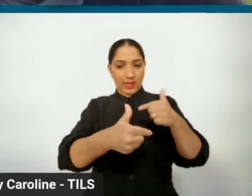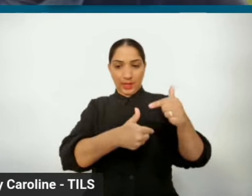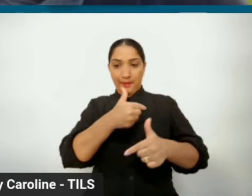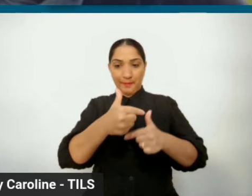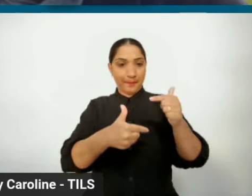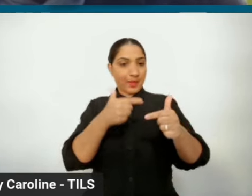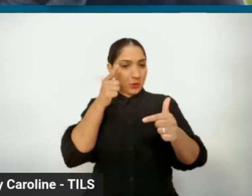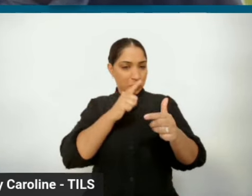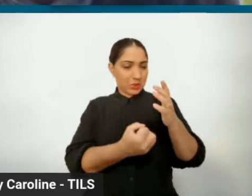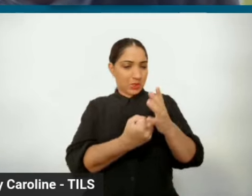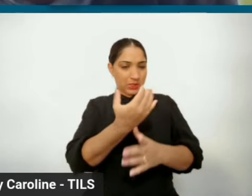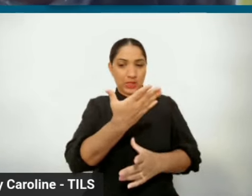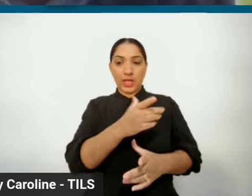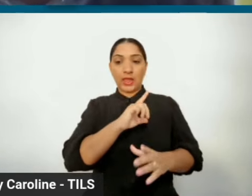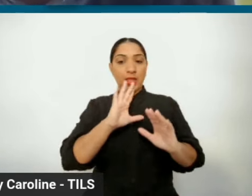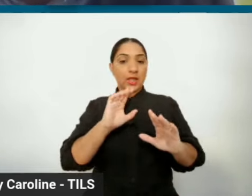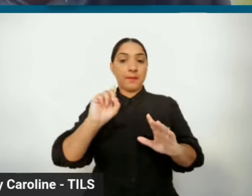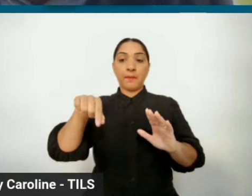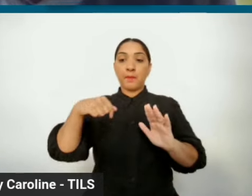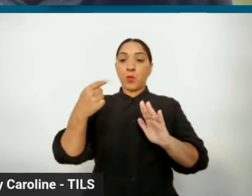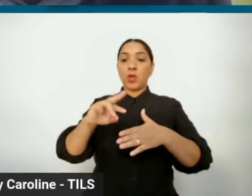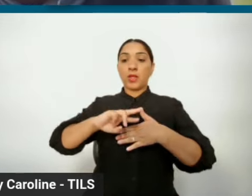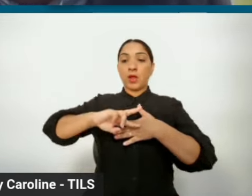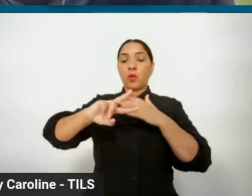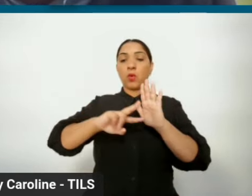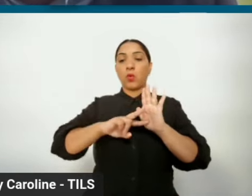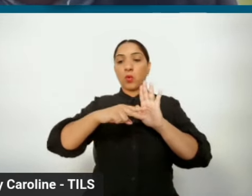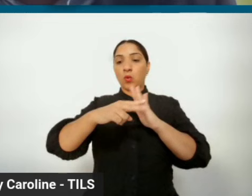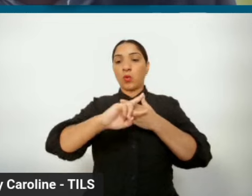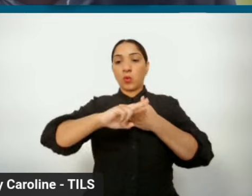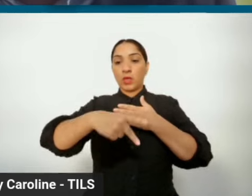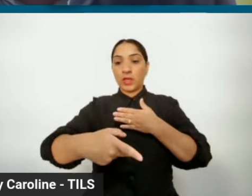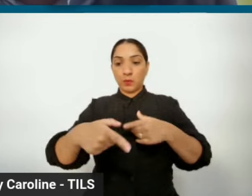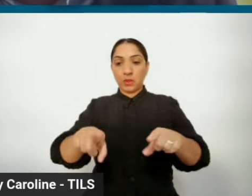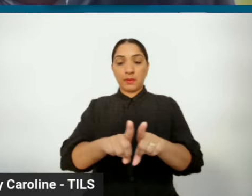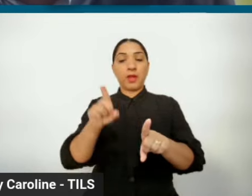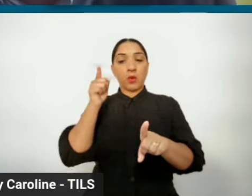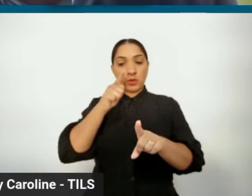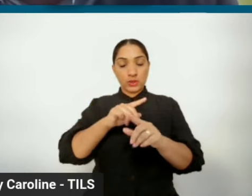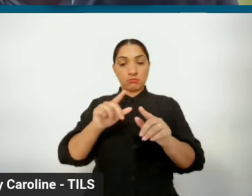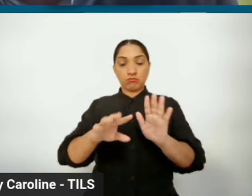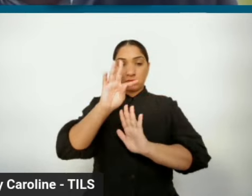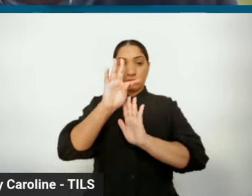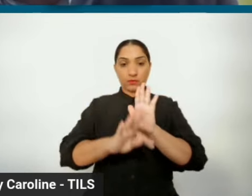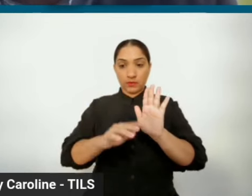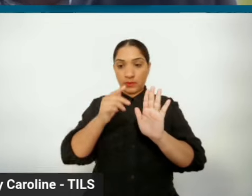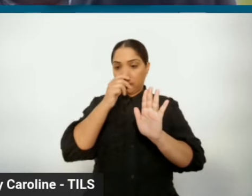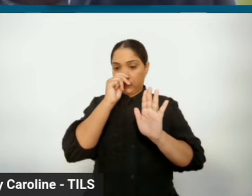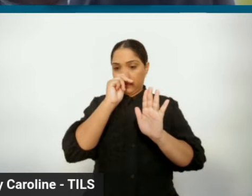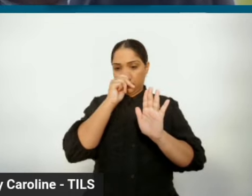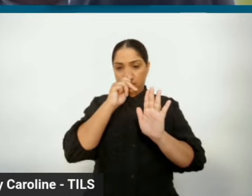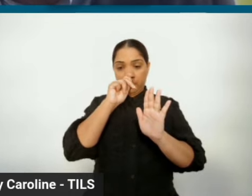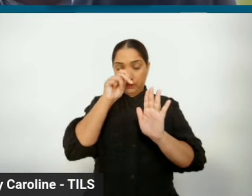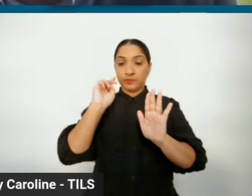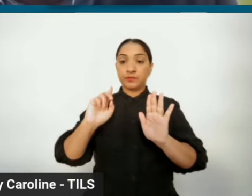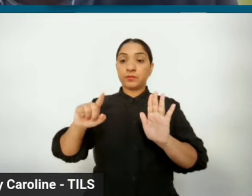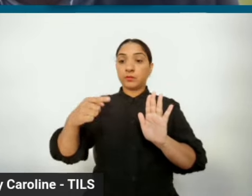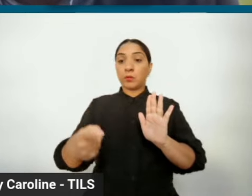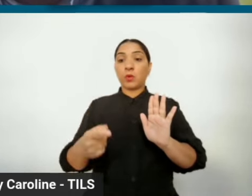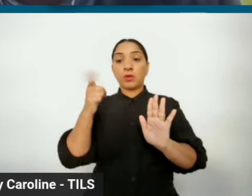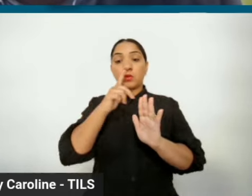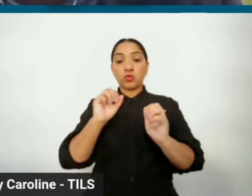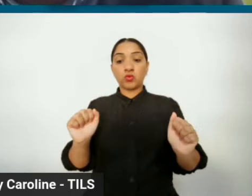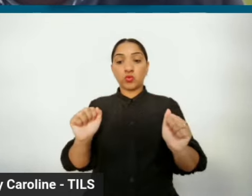o resultado desse grupo de trabalho foi justamente esse texto que depois, aprovado pelo plenário do